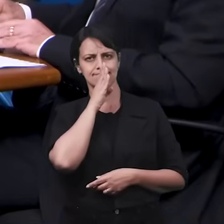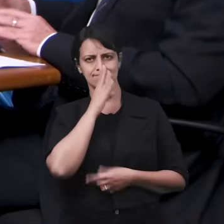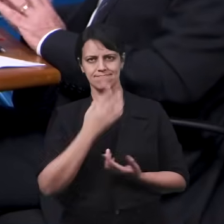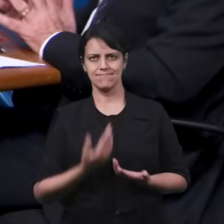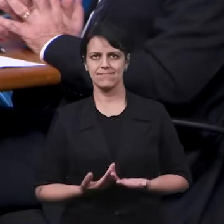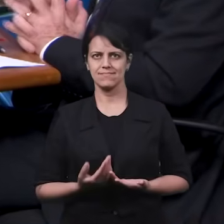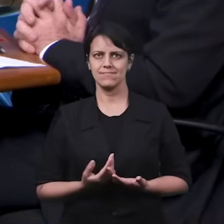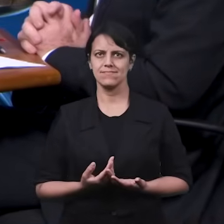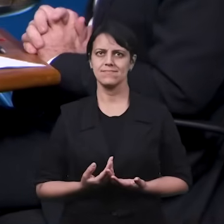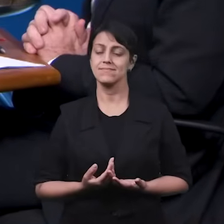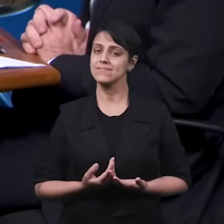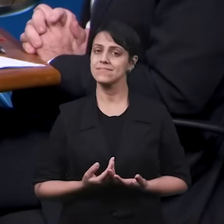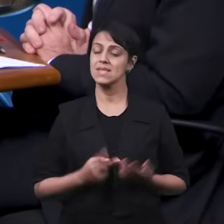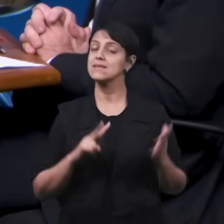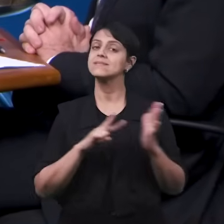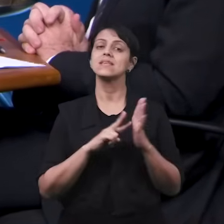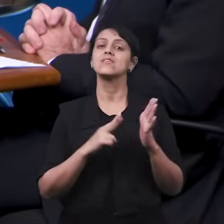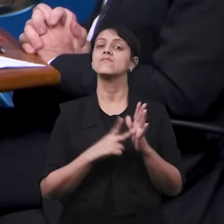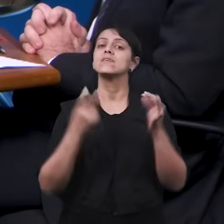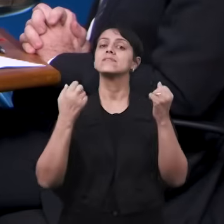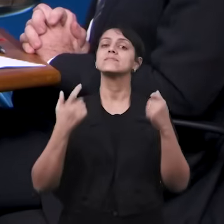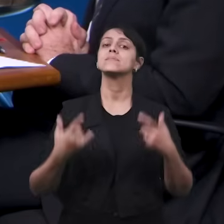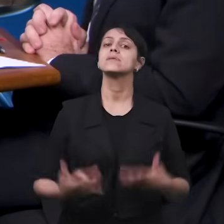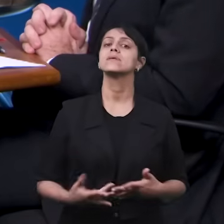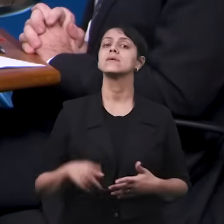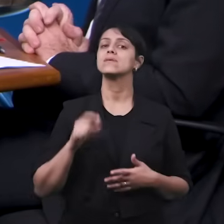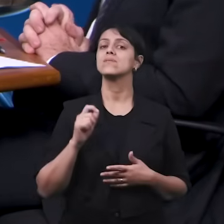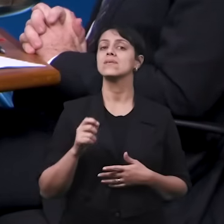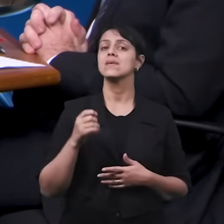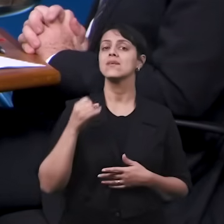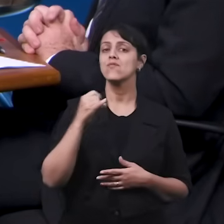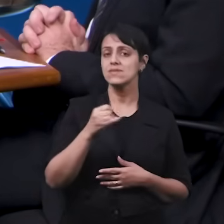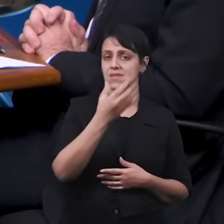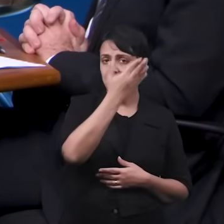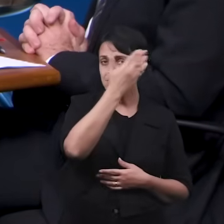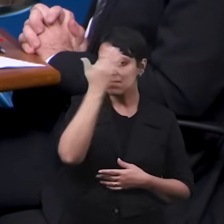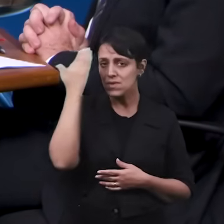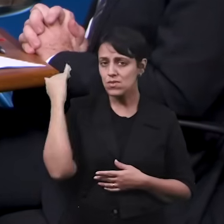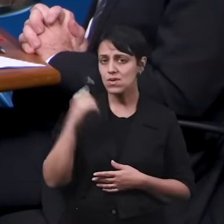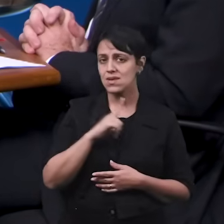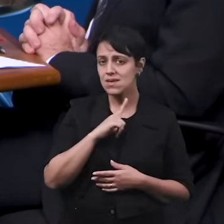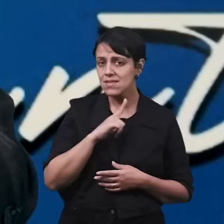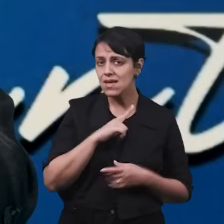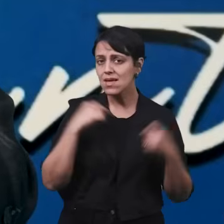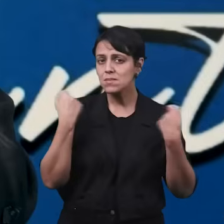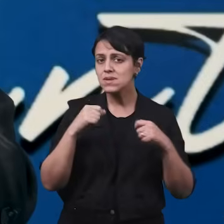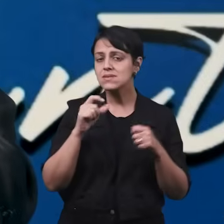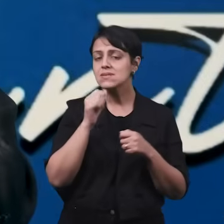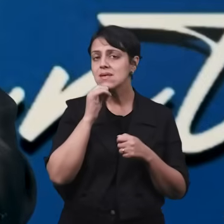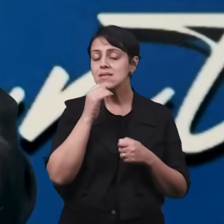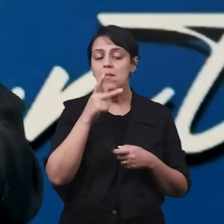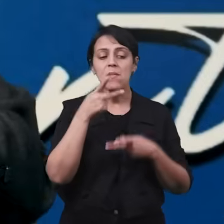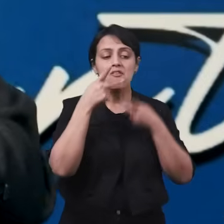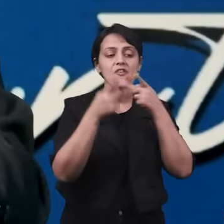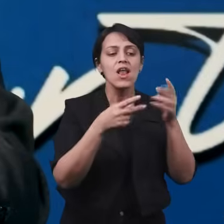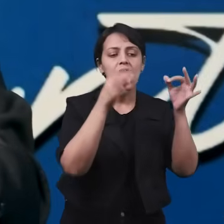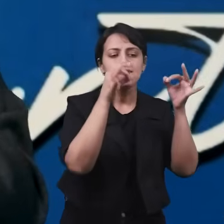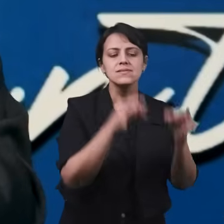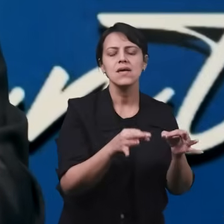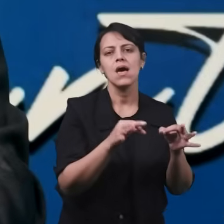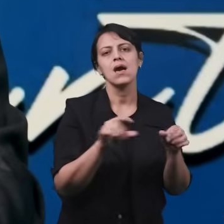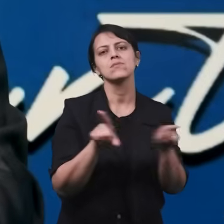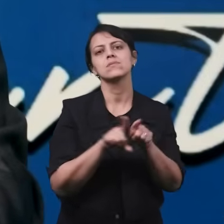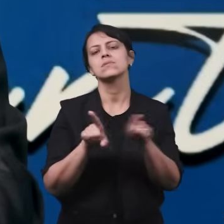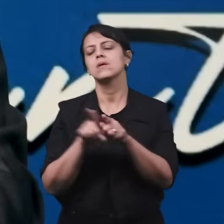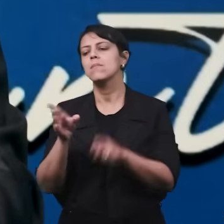outras palavras, um provérbio que diz a sabedoria está em você falar quando se deve falar e calar quando